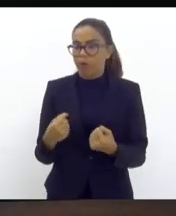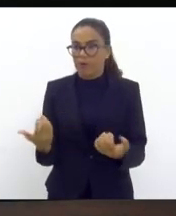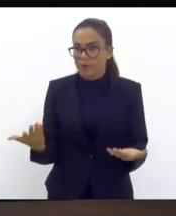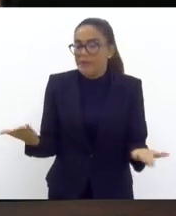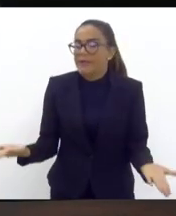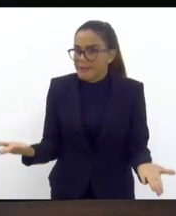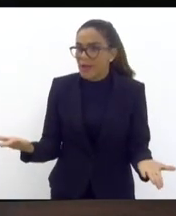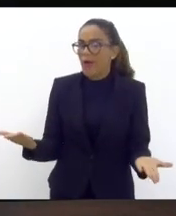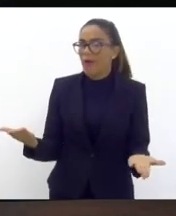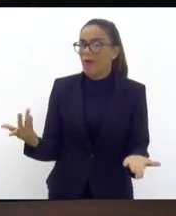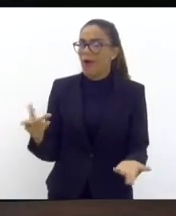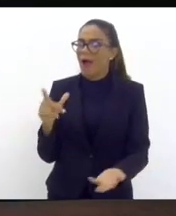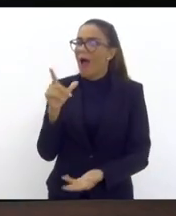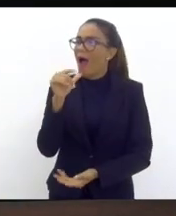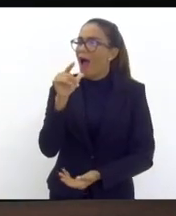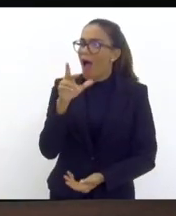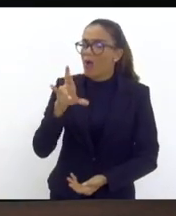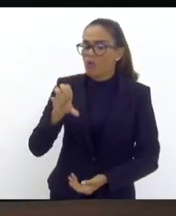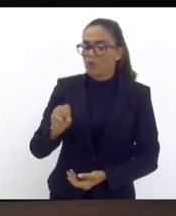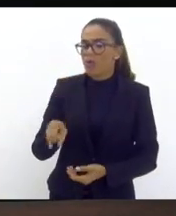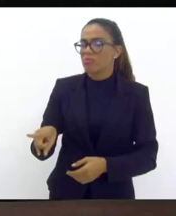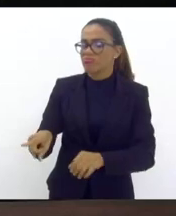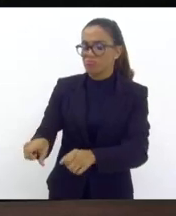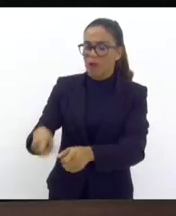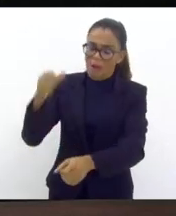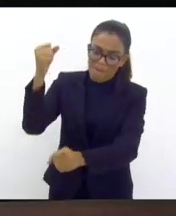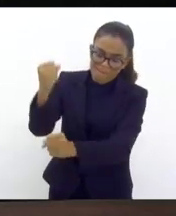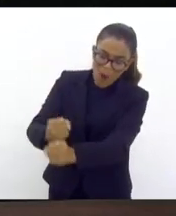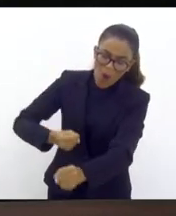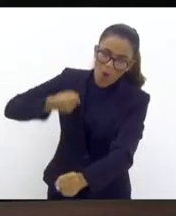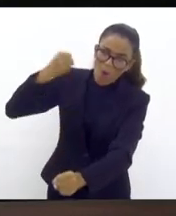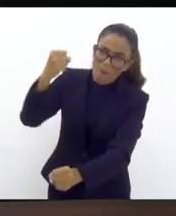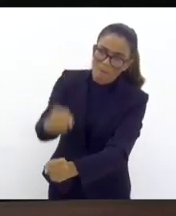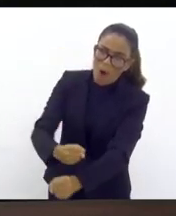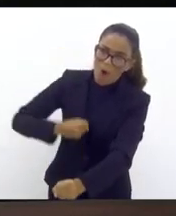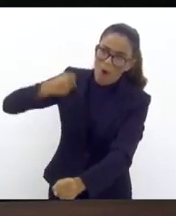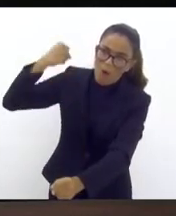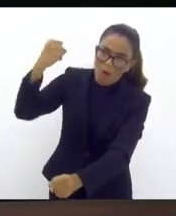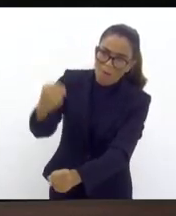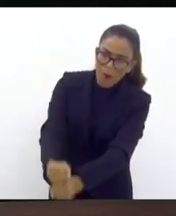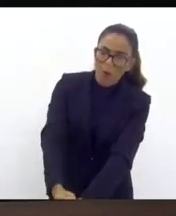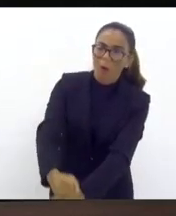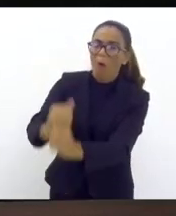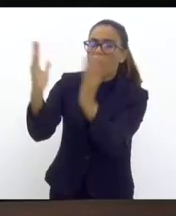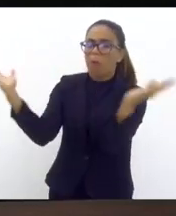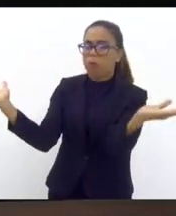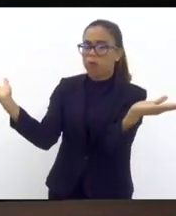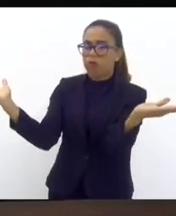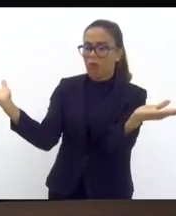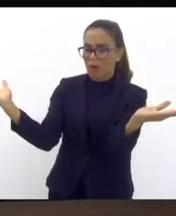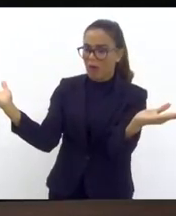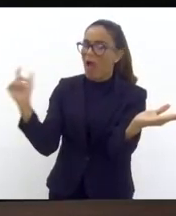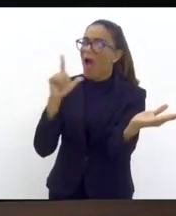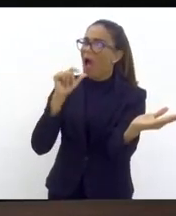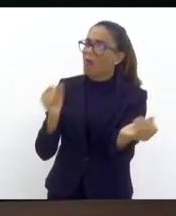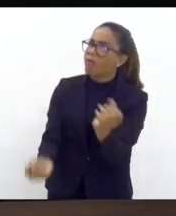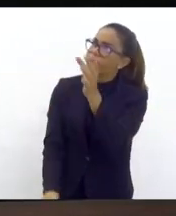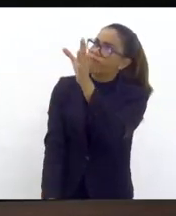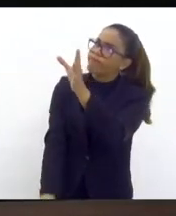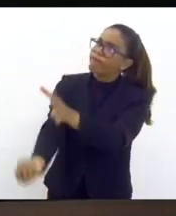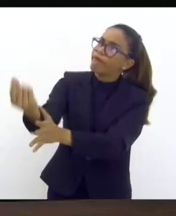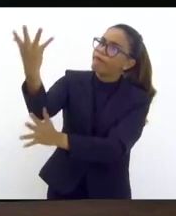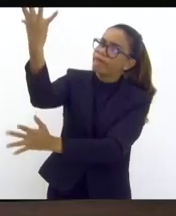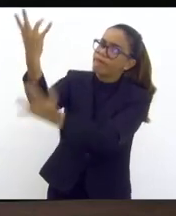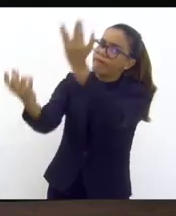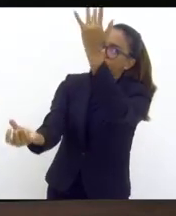esborar que deixa aquilo aberto sem contar a péssima qualidade das águas